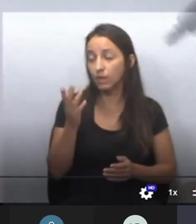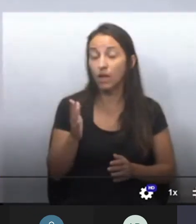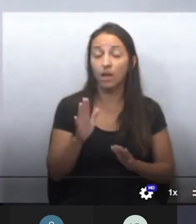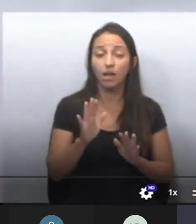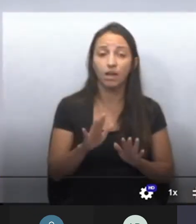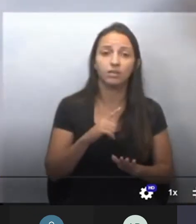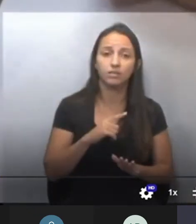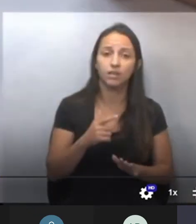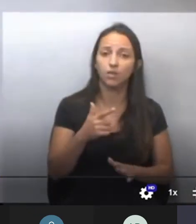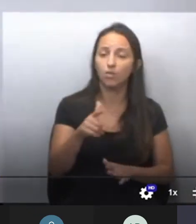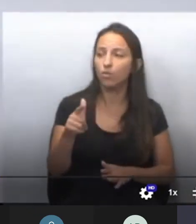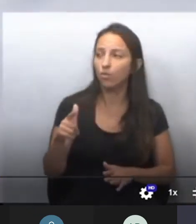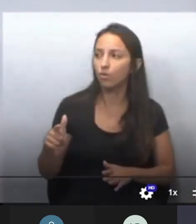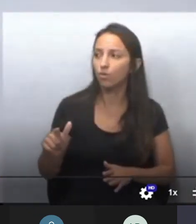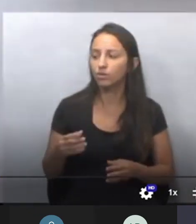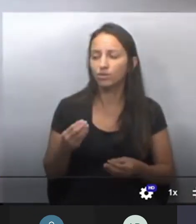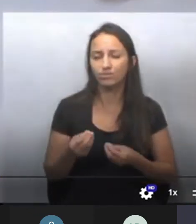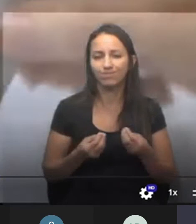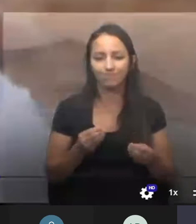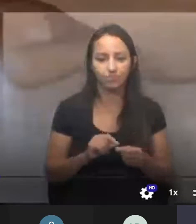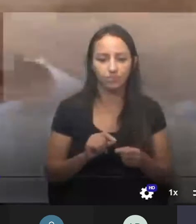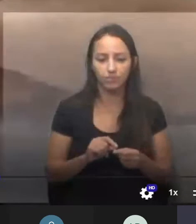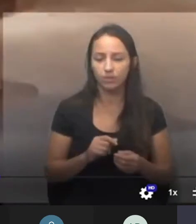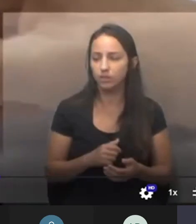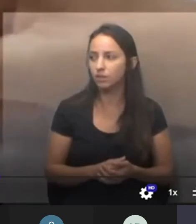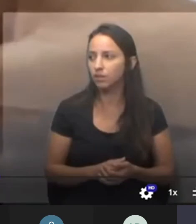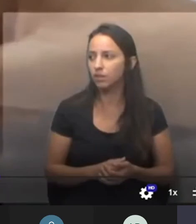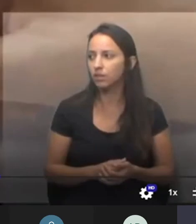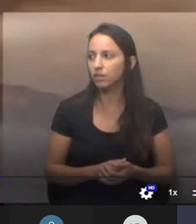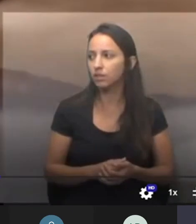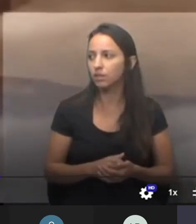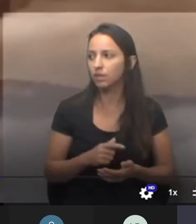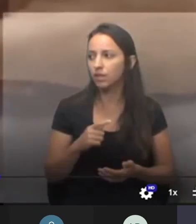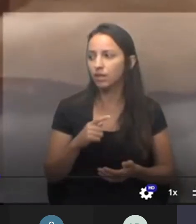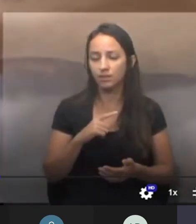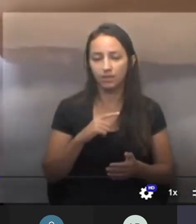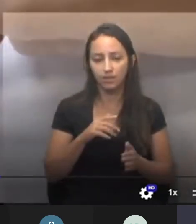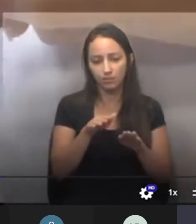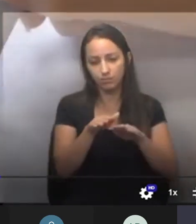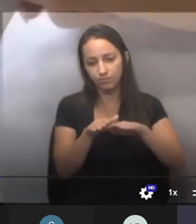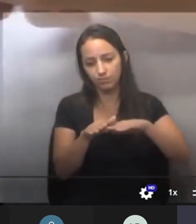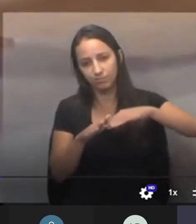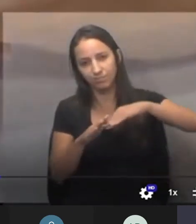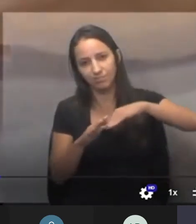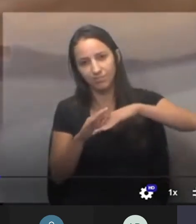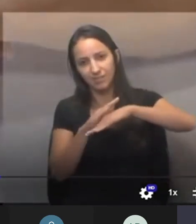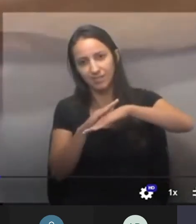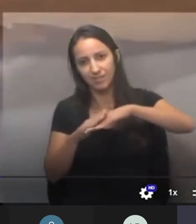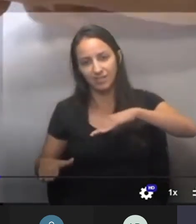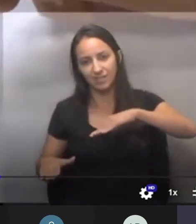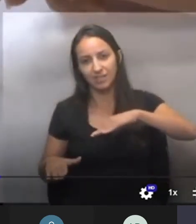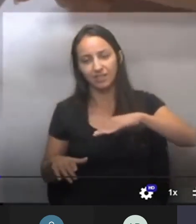Mas eu ainda tenho outras coisas. Como é que eu vou fazer? Ah, ele tem bastante queda, esse meu terreno.